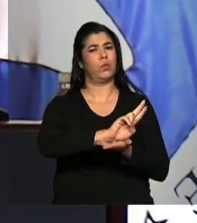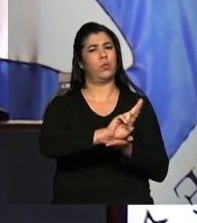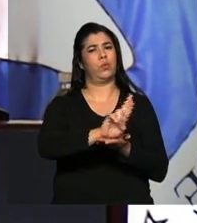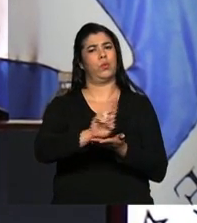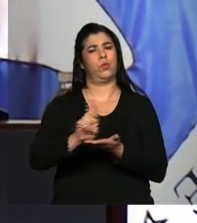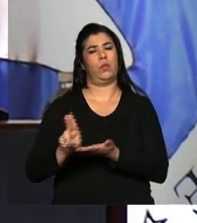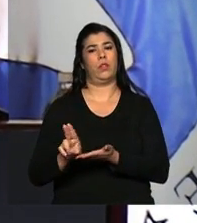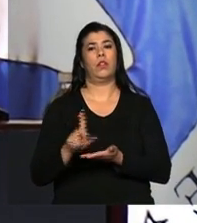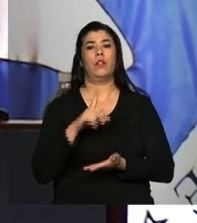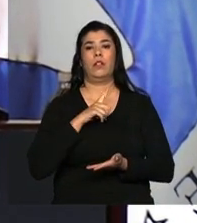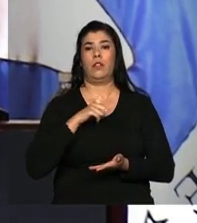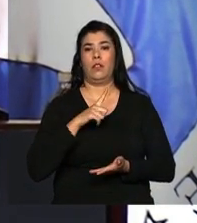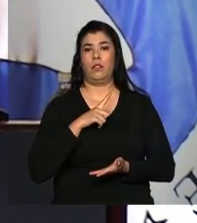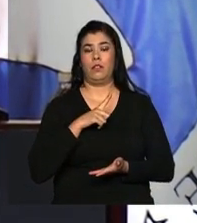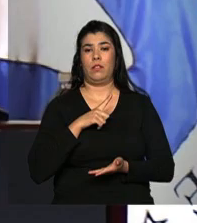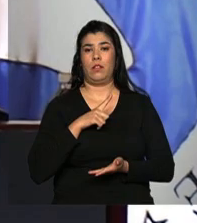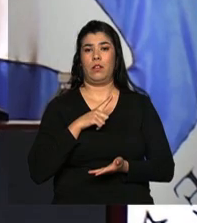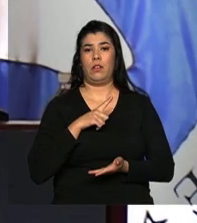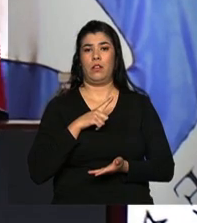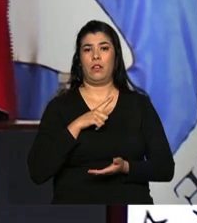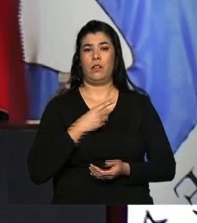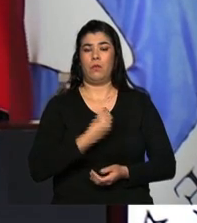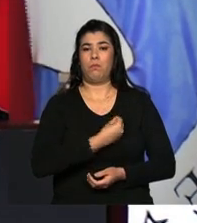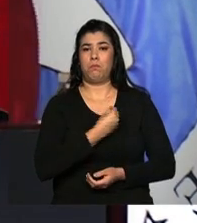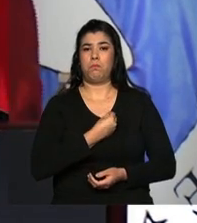tem uma presença